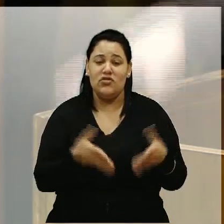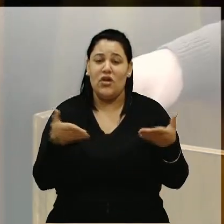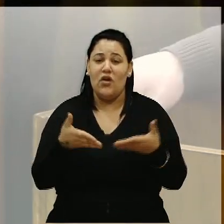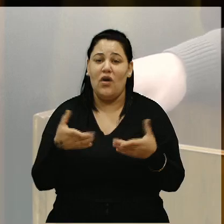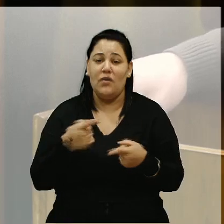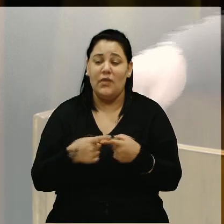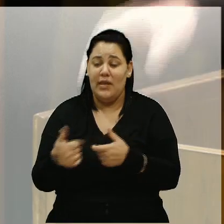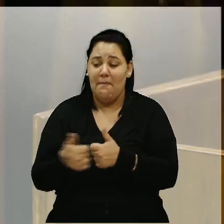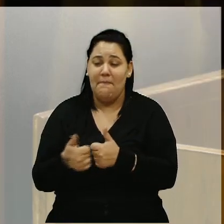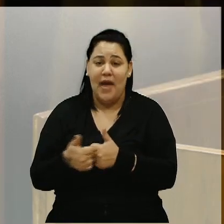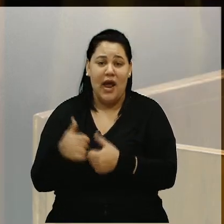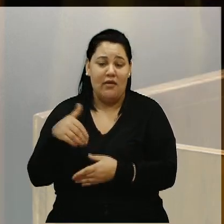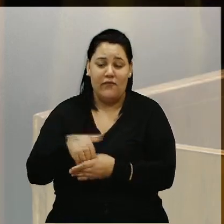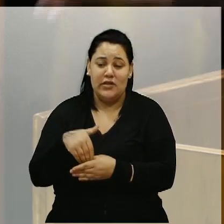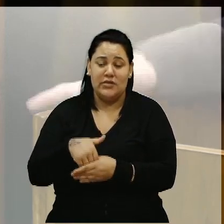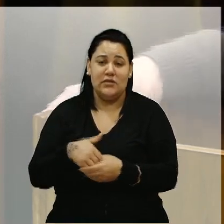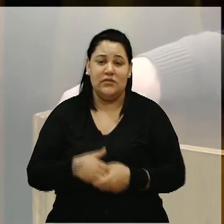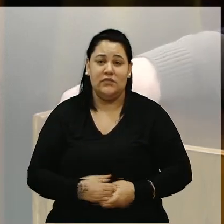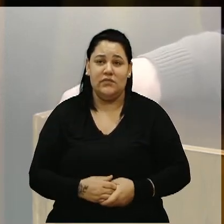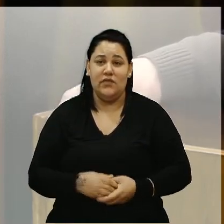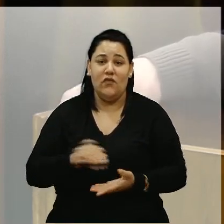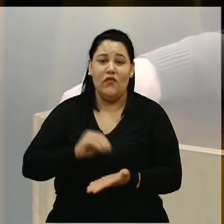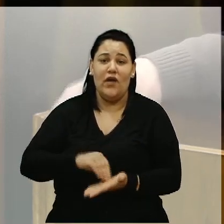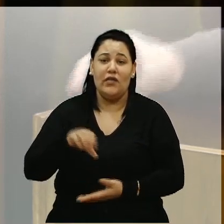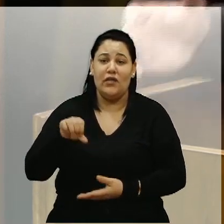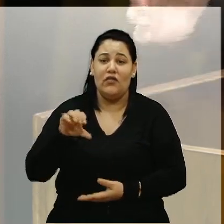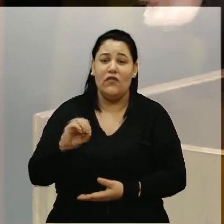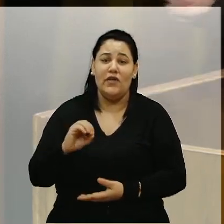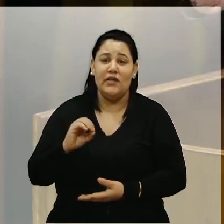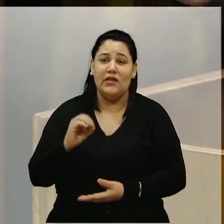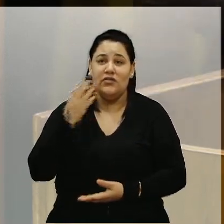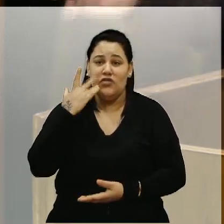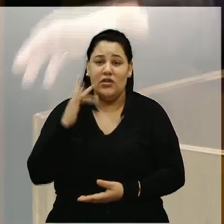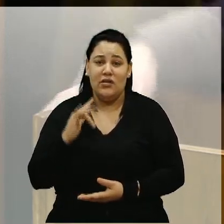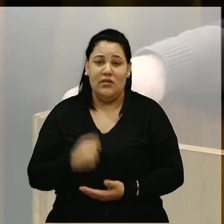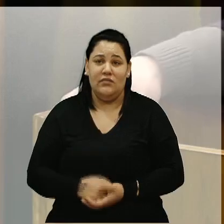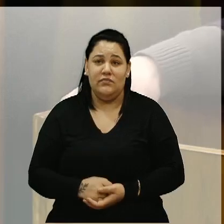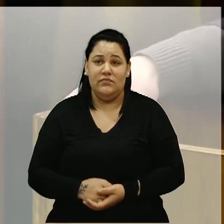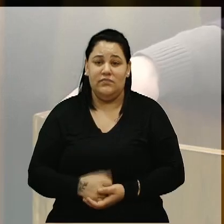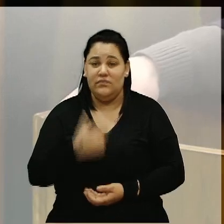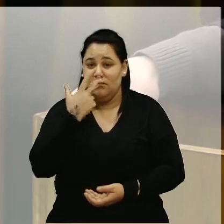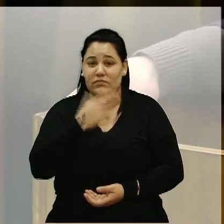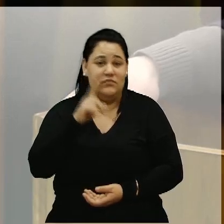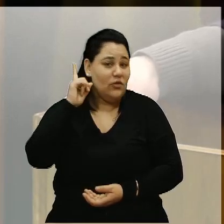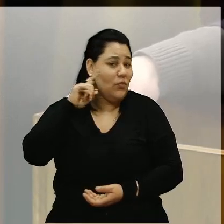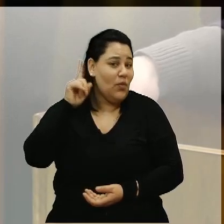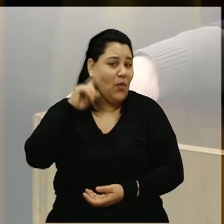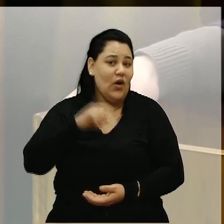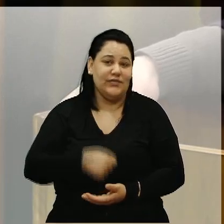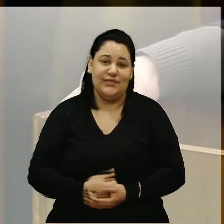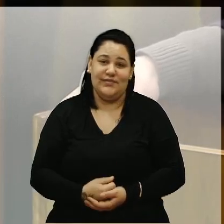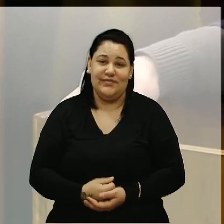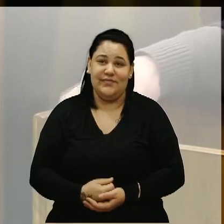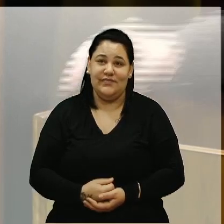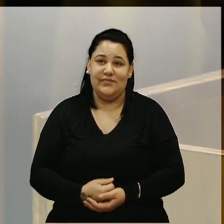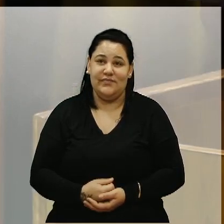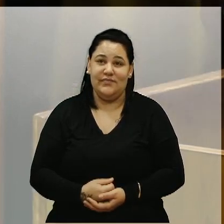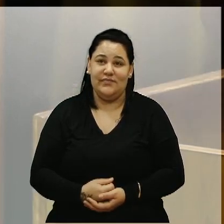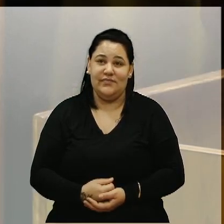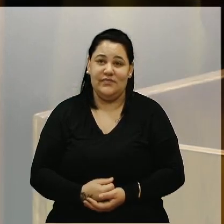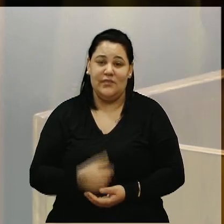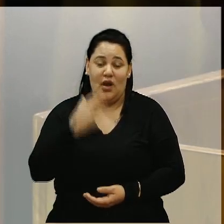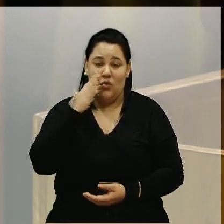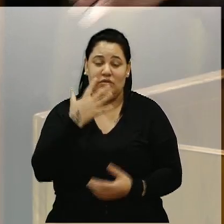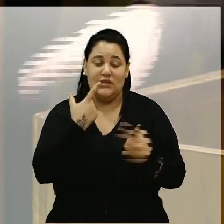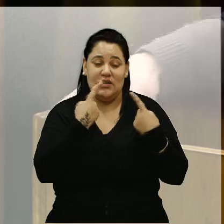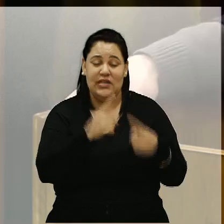de eleições, falta aí 90 e poucos dias para as eleições, parece algo proposital para causar